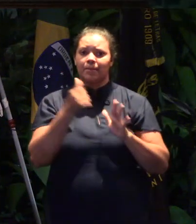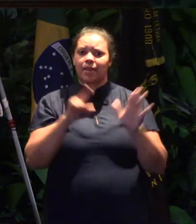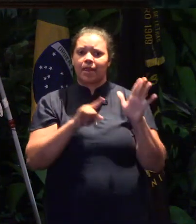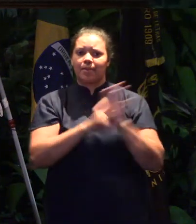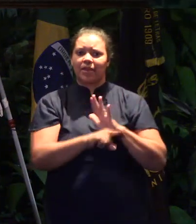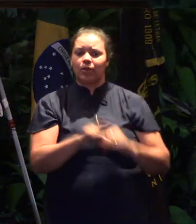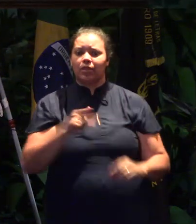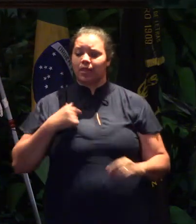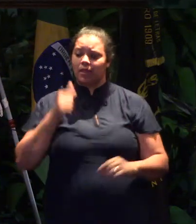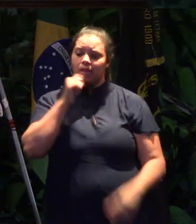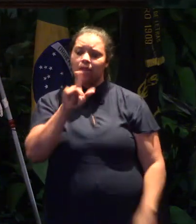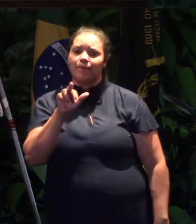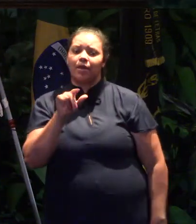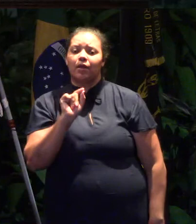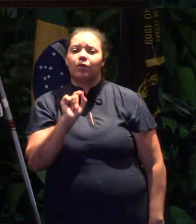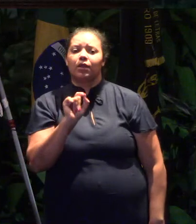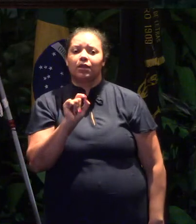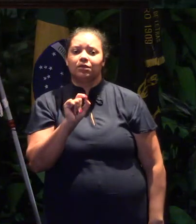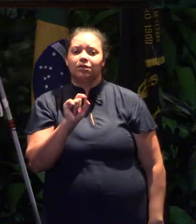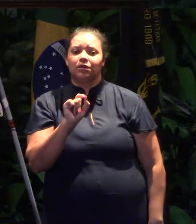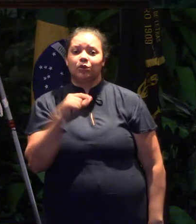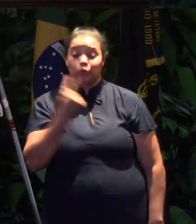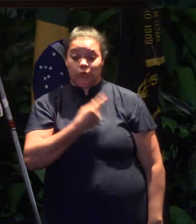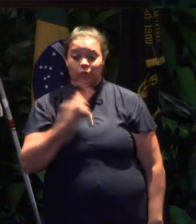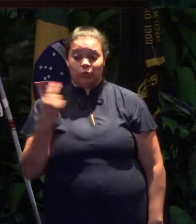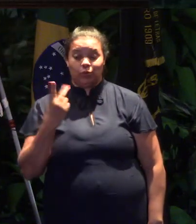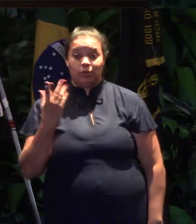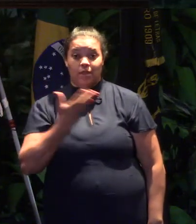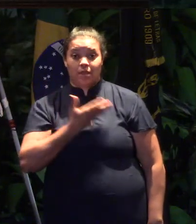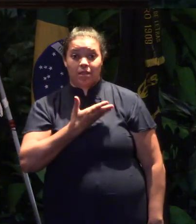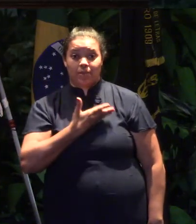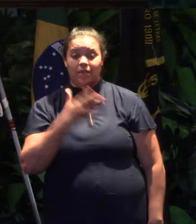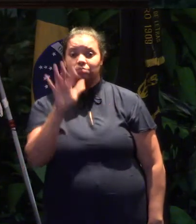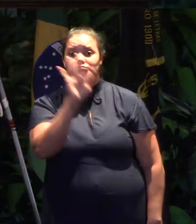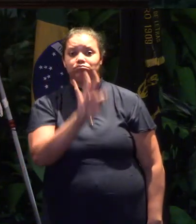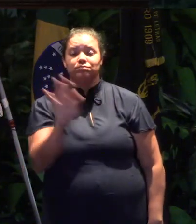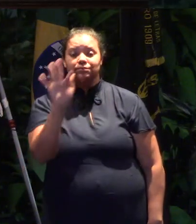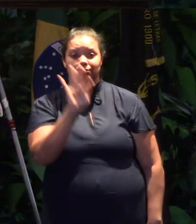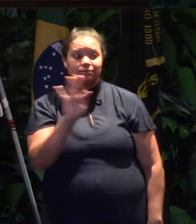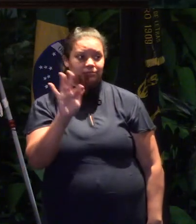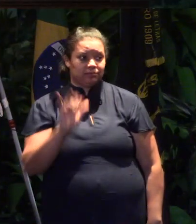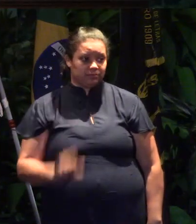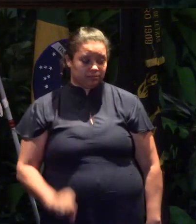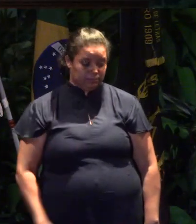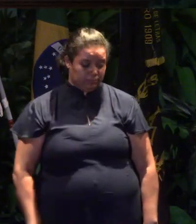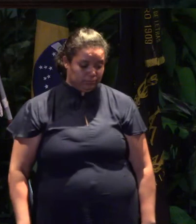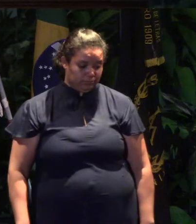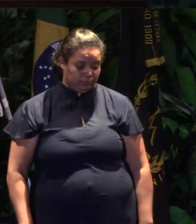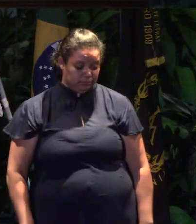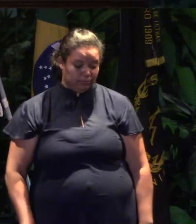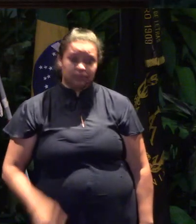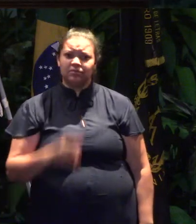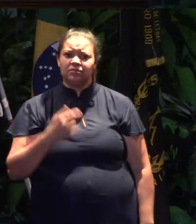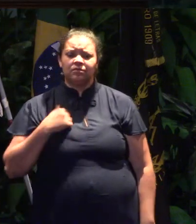fiz para a Clarice, nós somos colegas, né, de faculdade, então, virei e